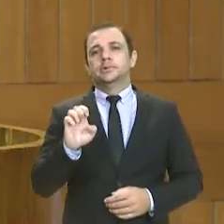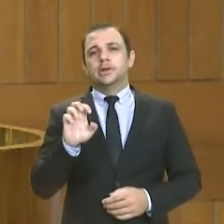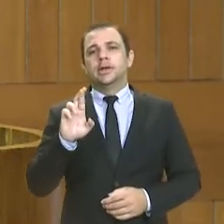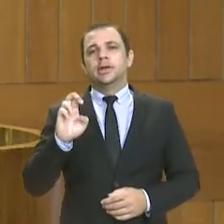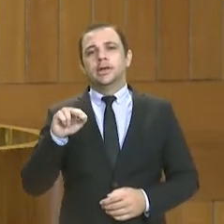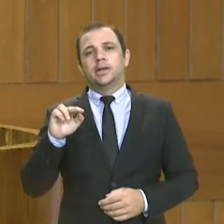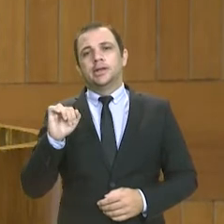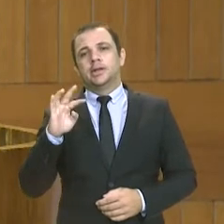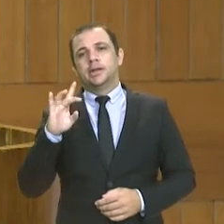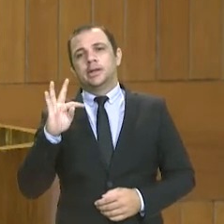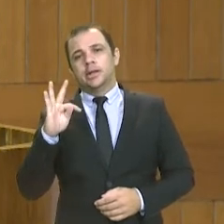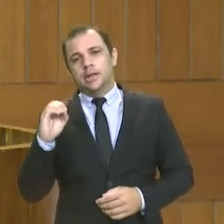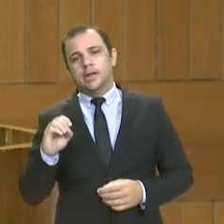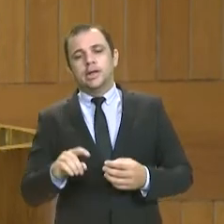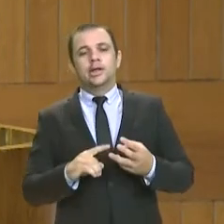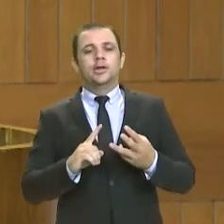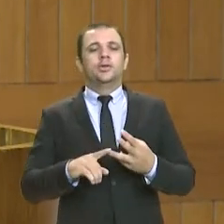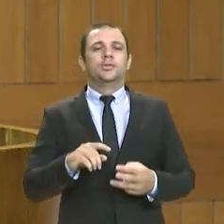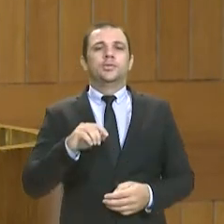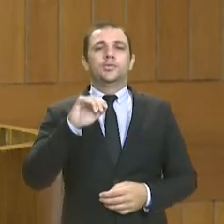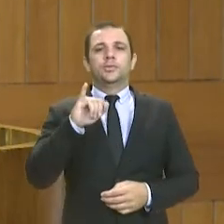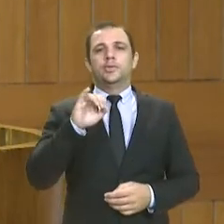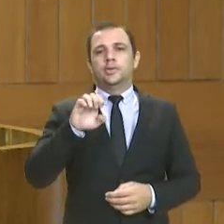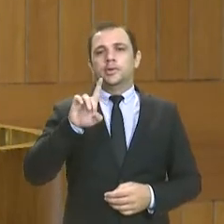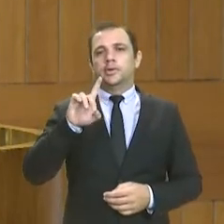Iedo Lobão, tiveram também